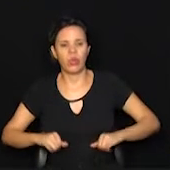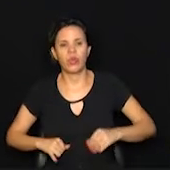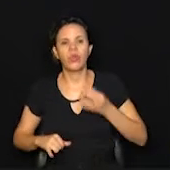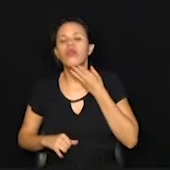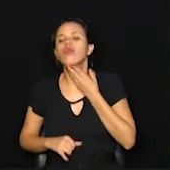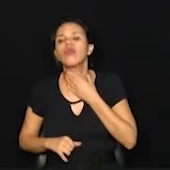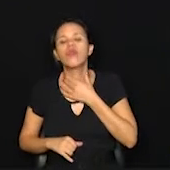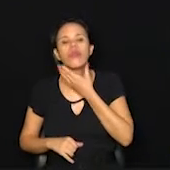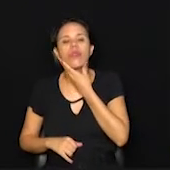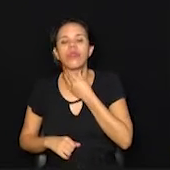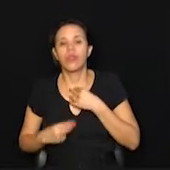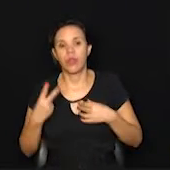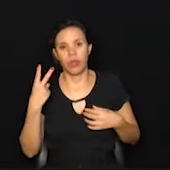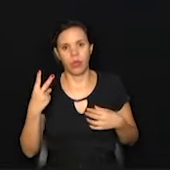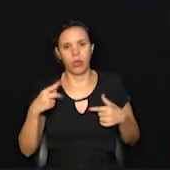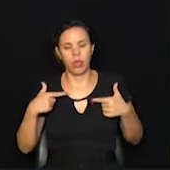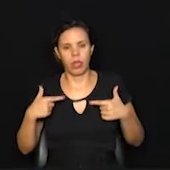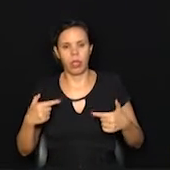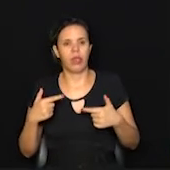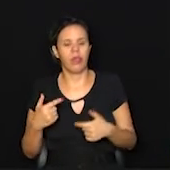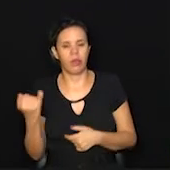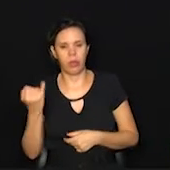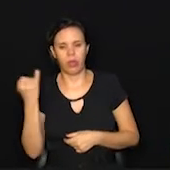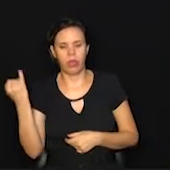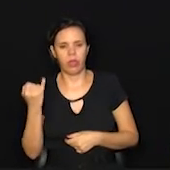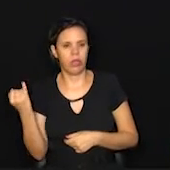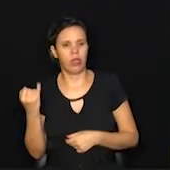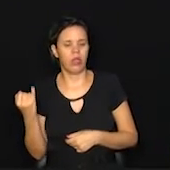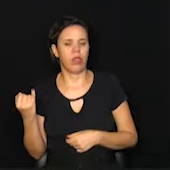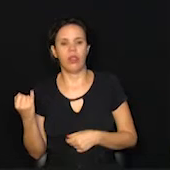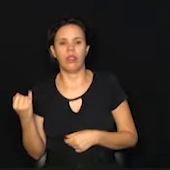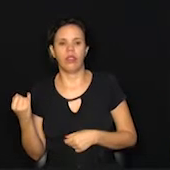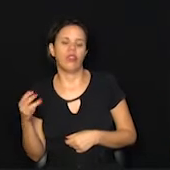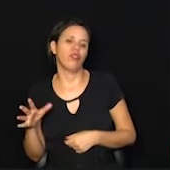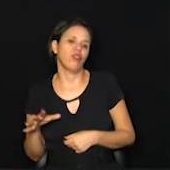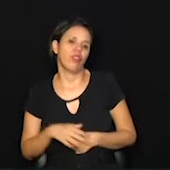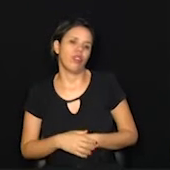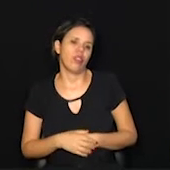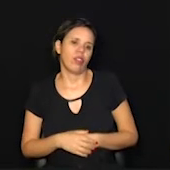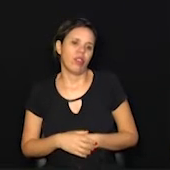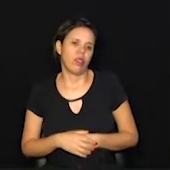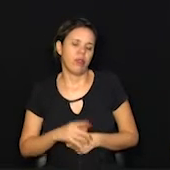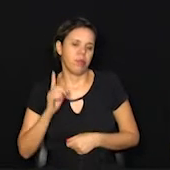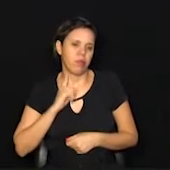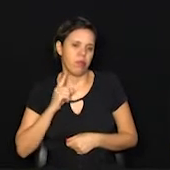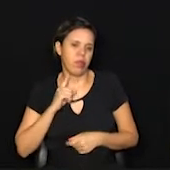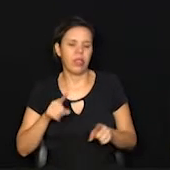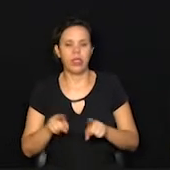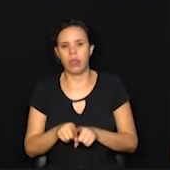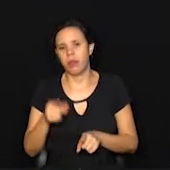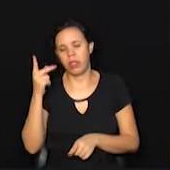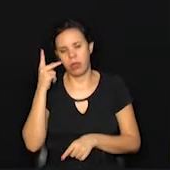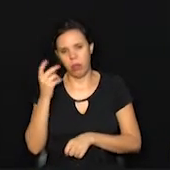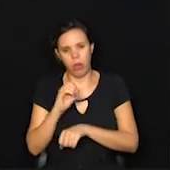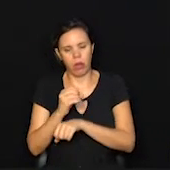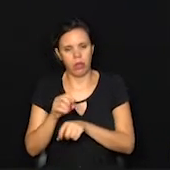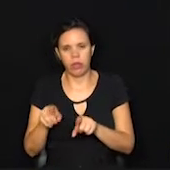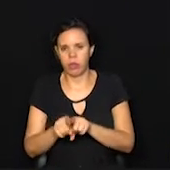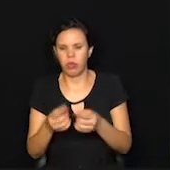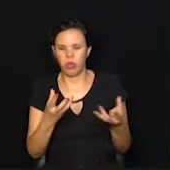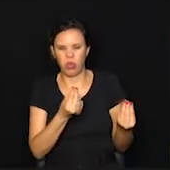houve e é muito importante em Contagem Osasco foram muito reprimidos até com muitas prisões